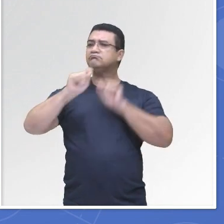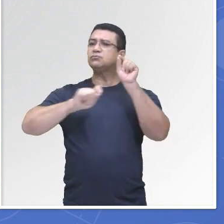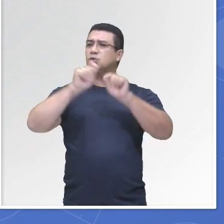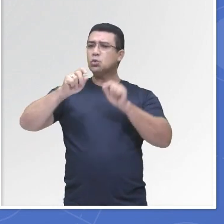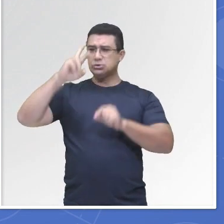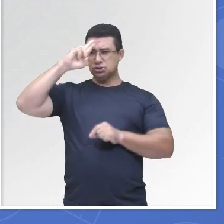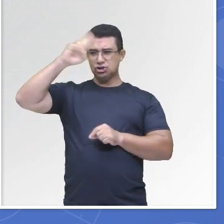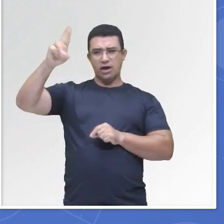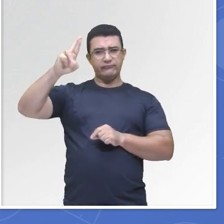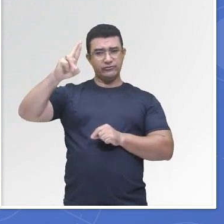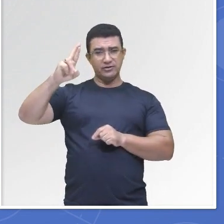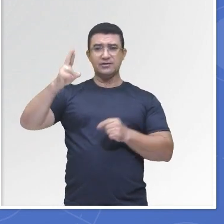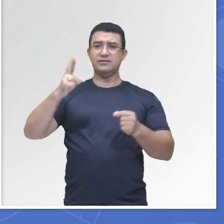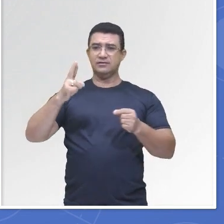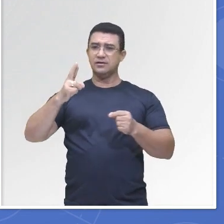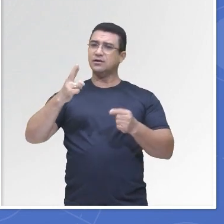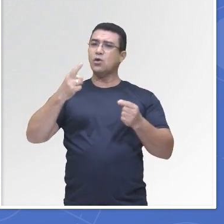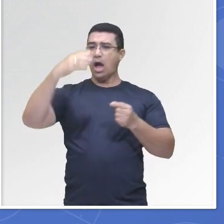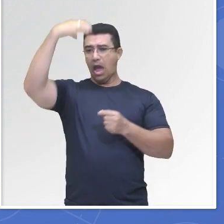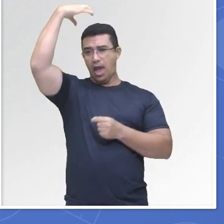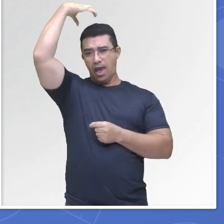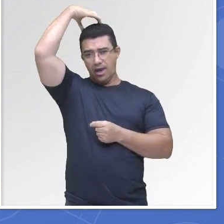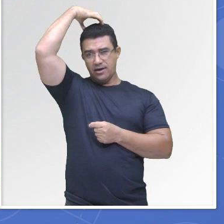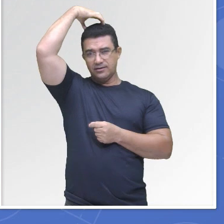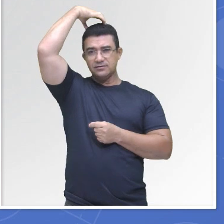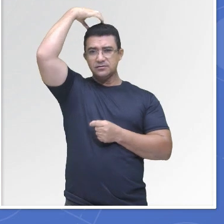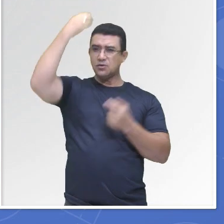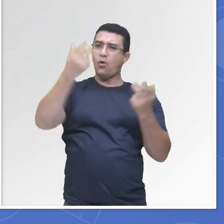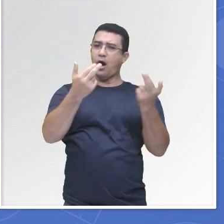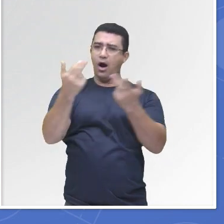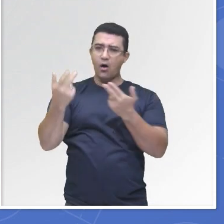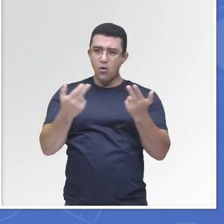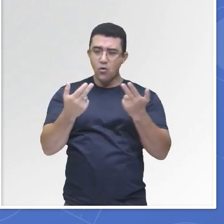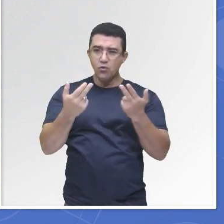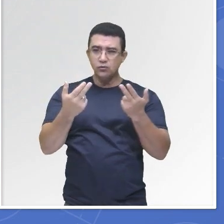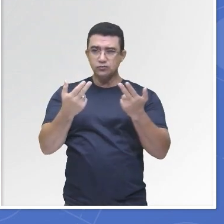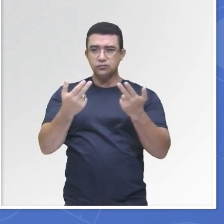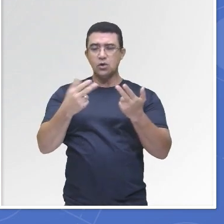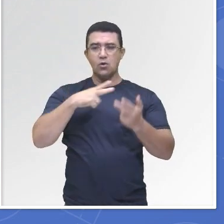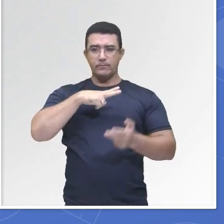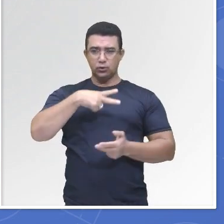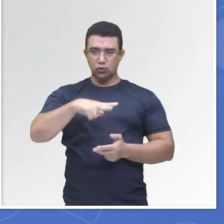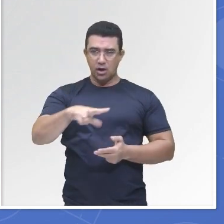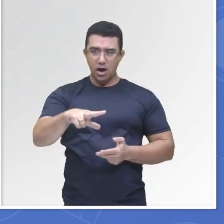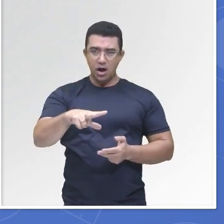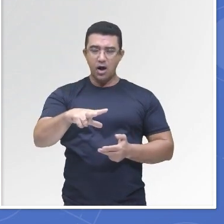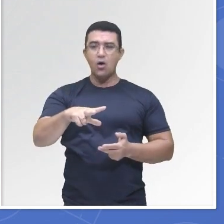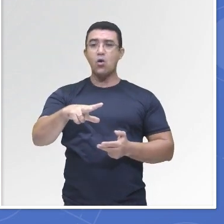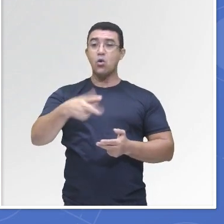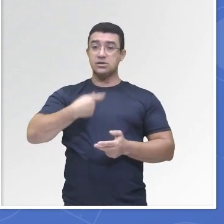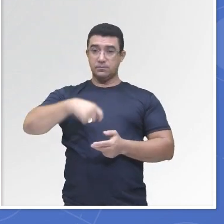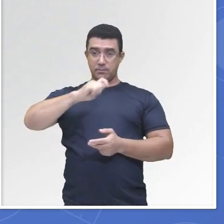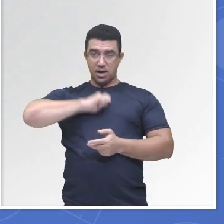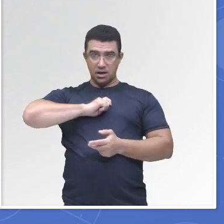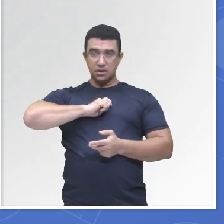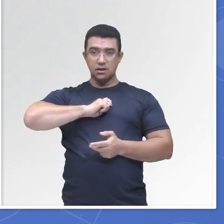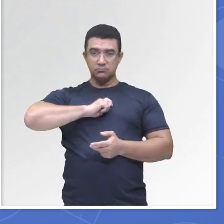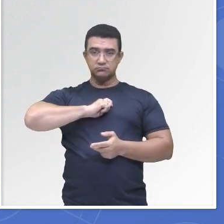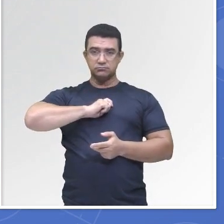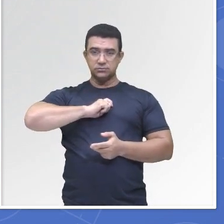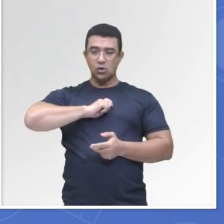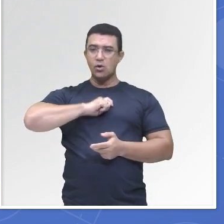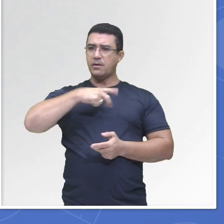mesmo rei. A gente vai ter uma série de acontecimentos que deixaram a coroa portuguesa lá vazia, né,